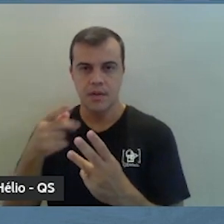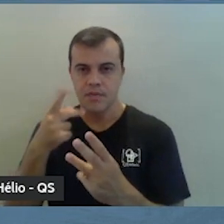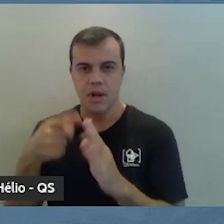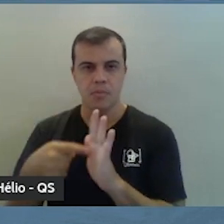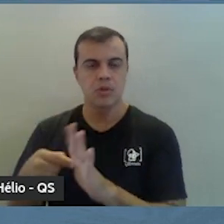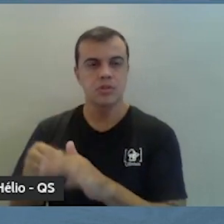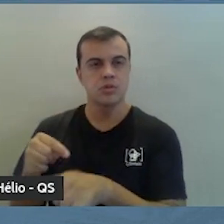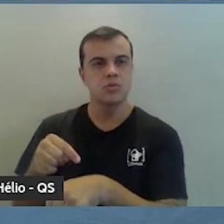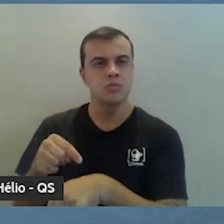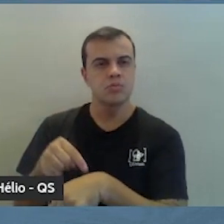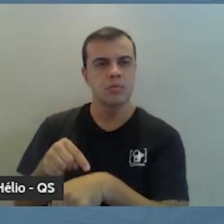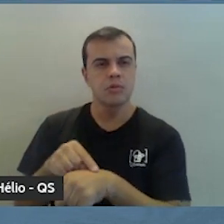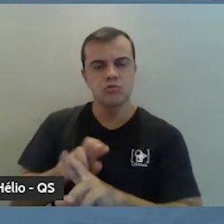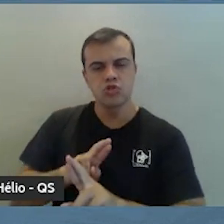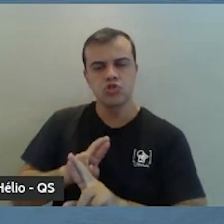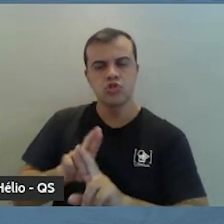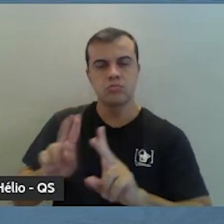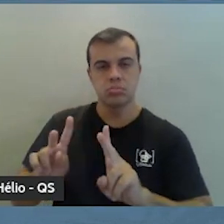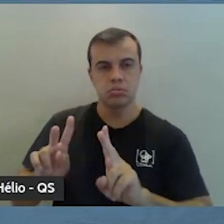de ruptura,